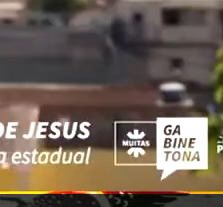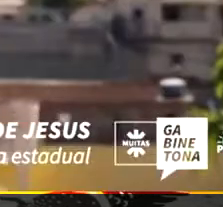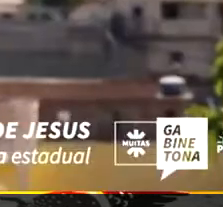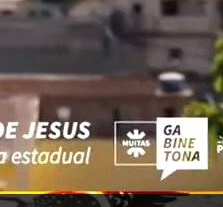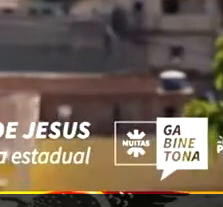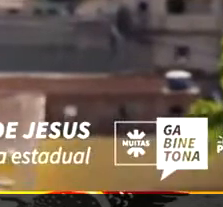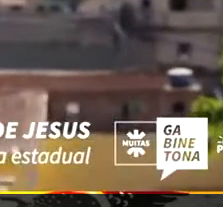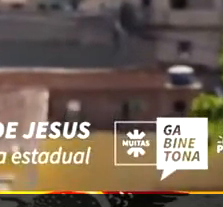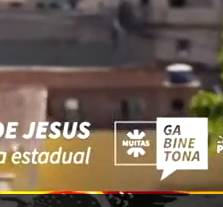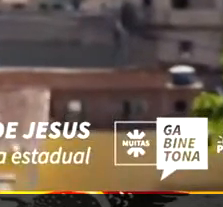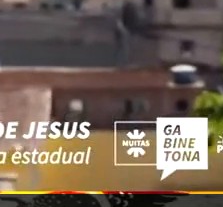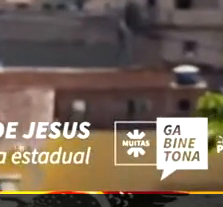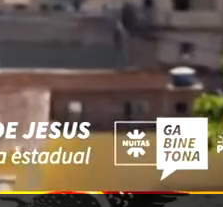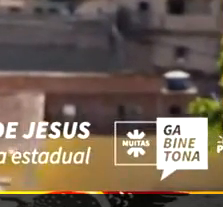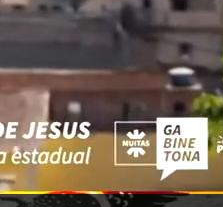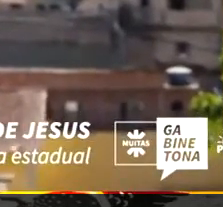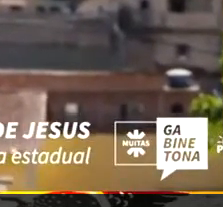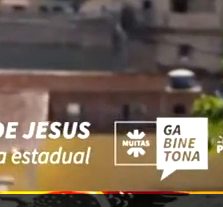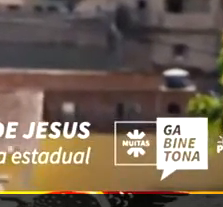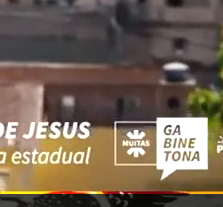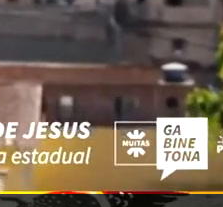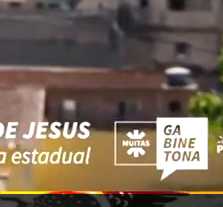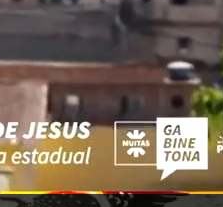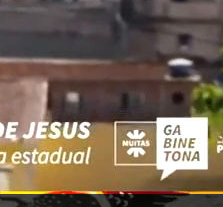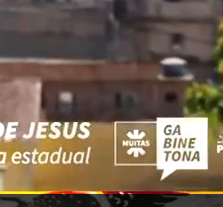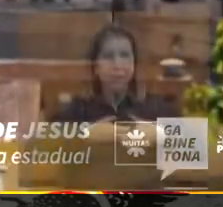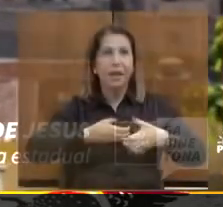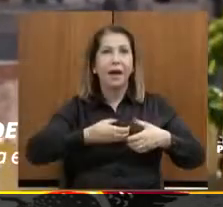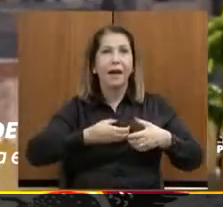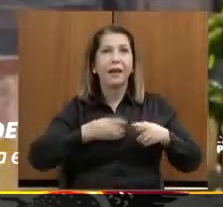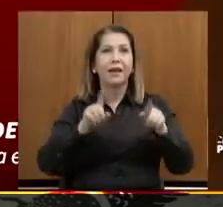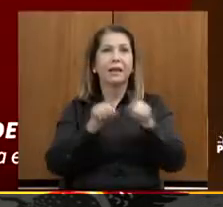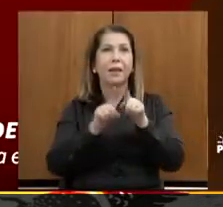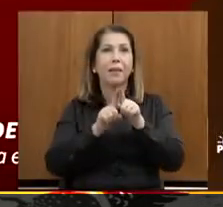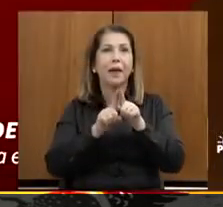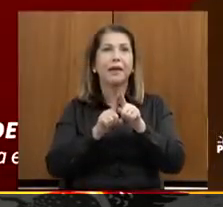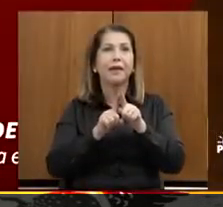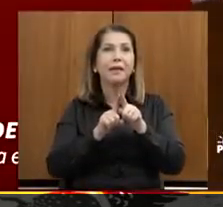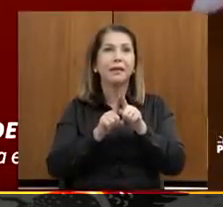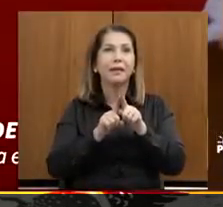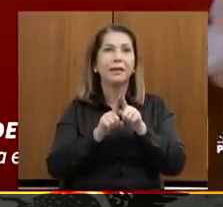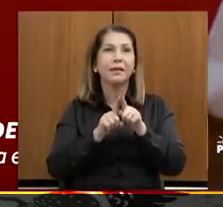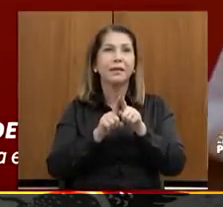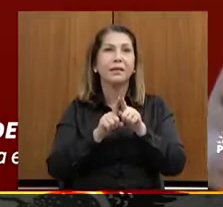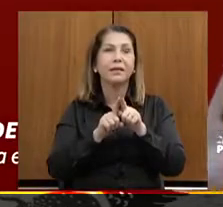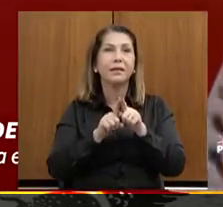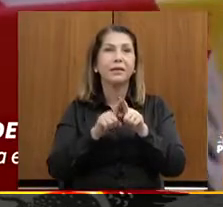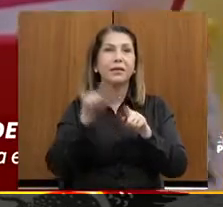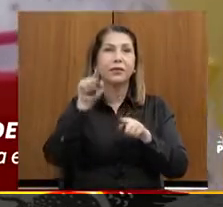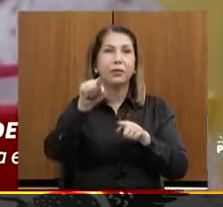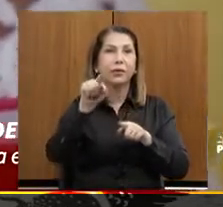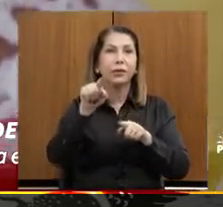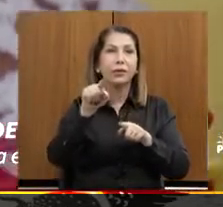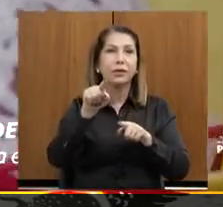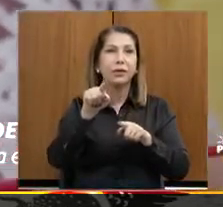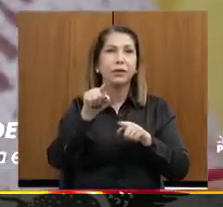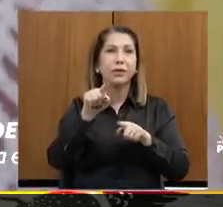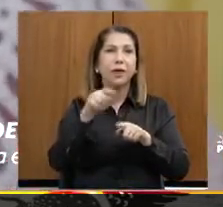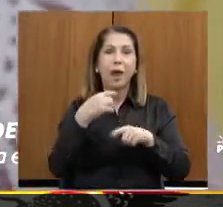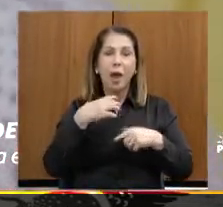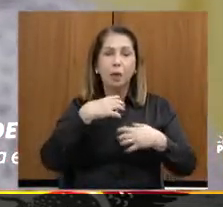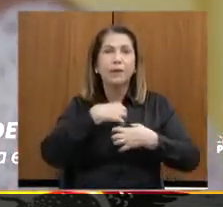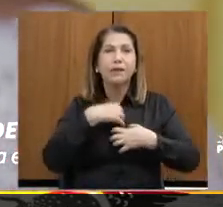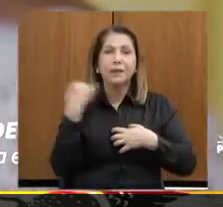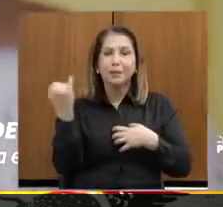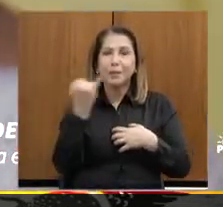daí eu mandei o cara de um aumento esta doido eu me senti muito importante